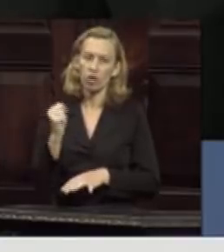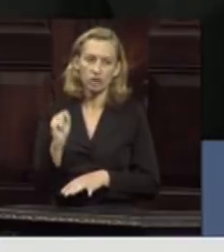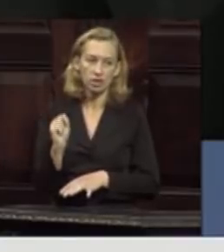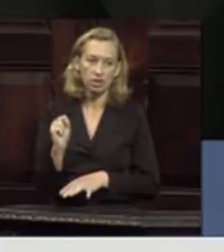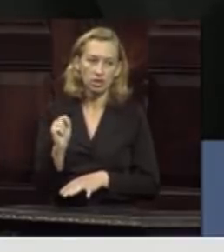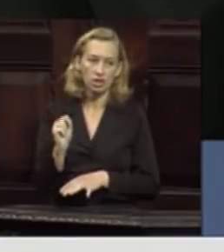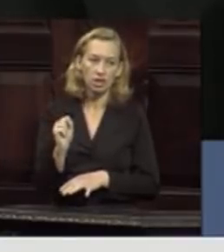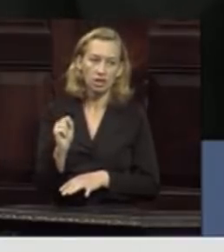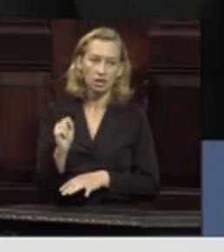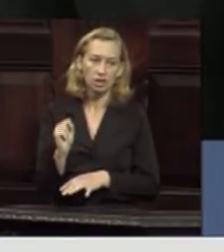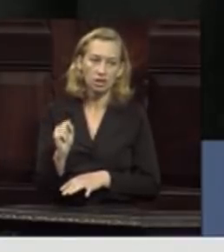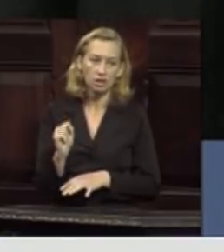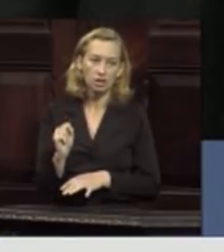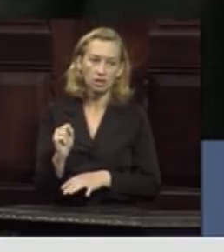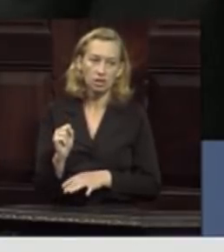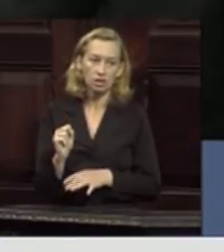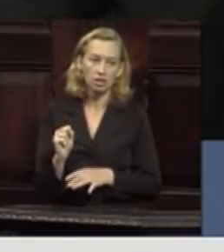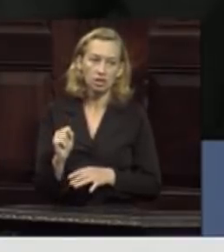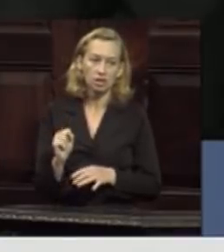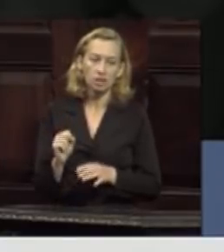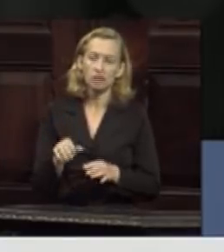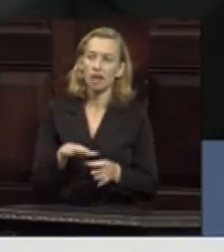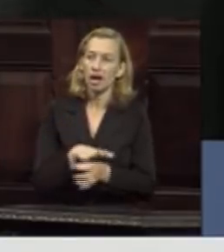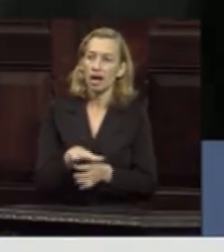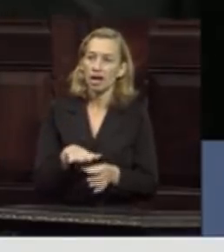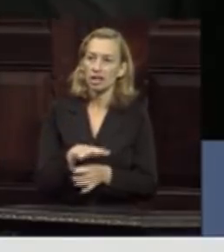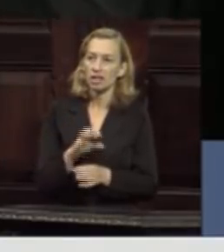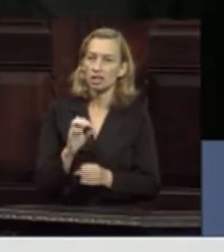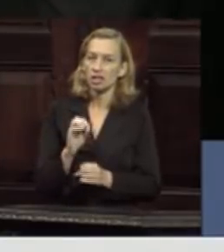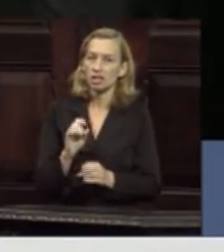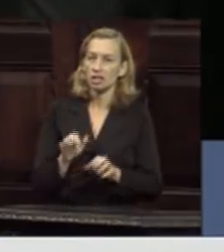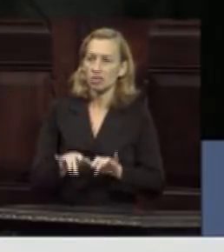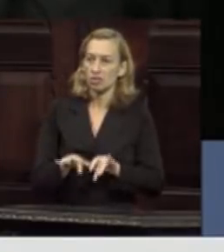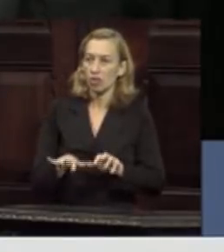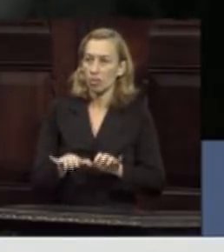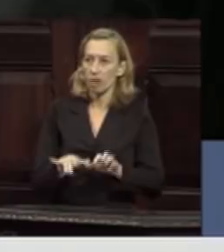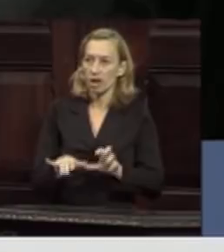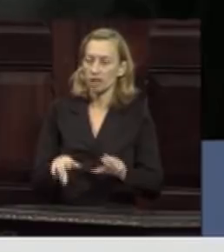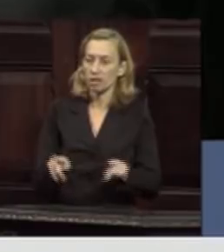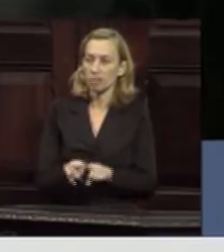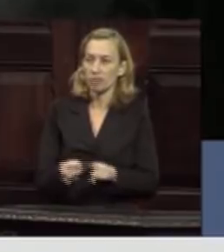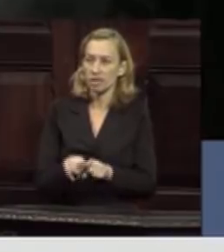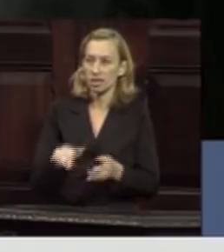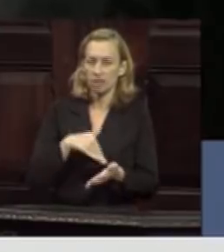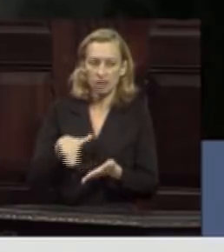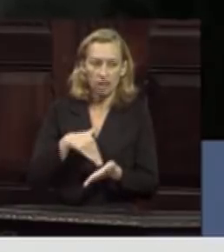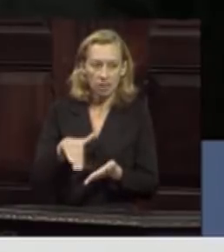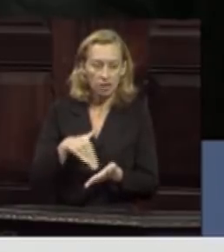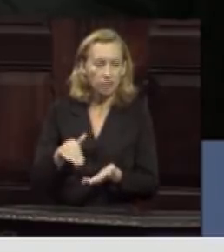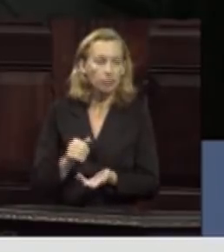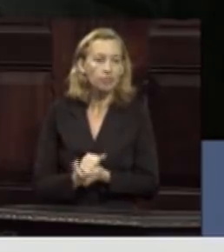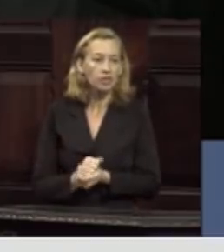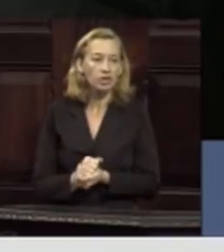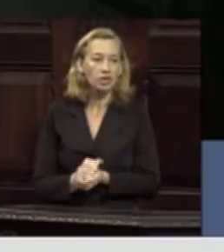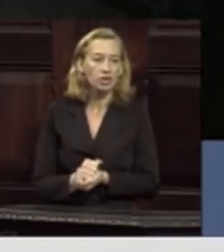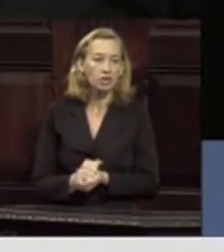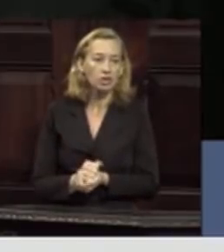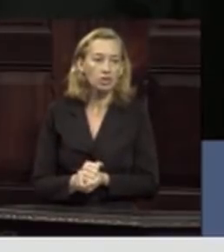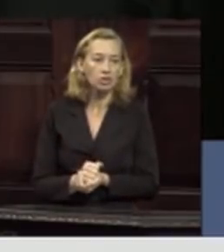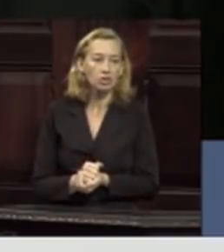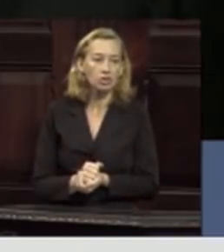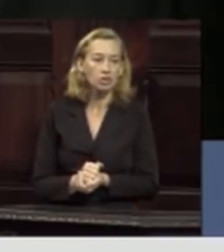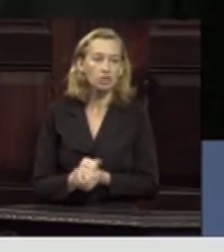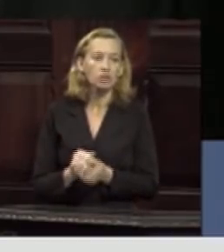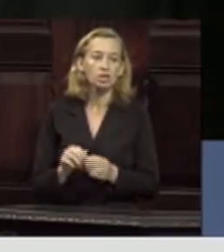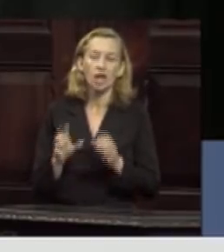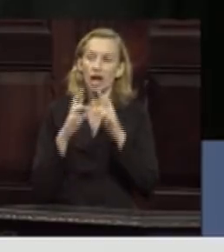nos equipamentos, na parte de informática e na estrutura da Secretaria de Fazenda. O deputado Conte Bittencourt lembrou muito bem, na reunião do Colégio